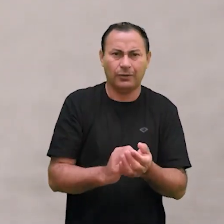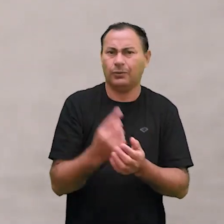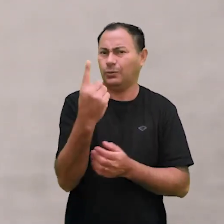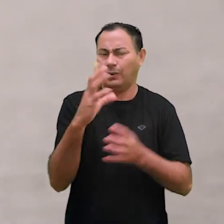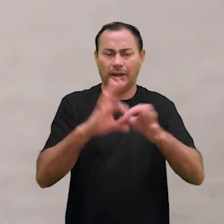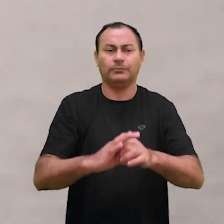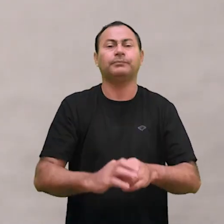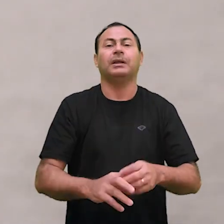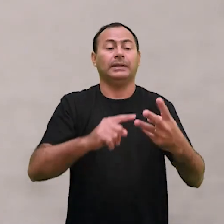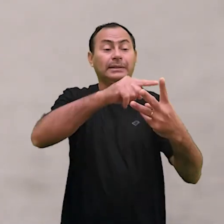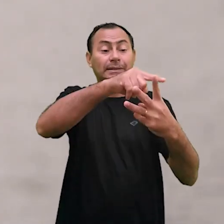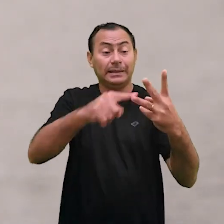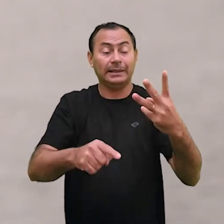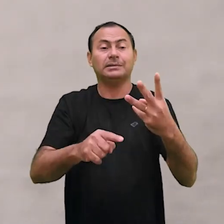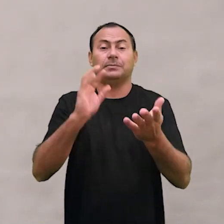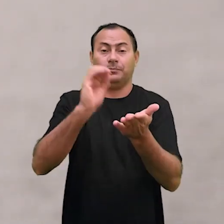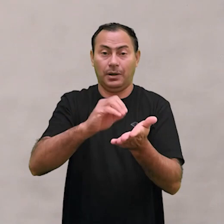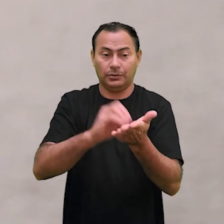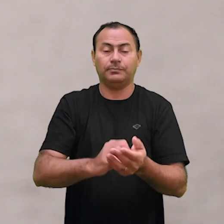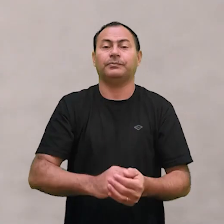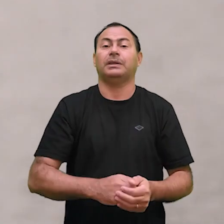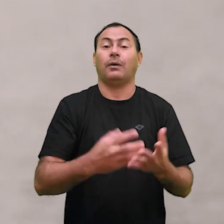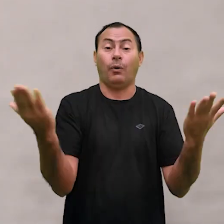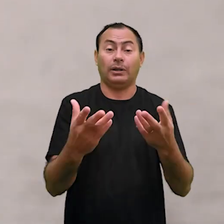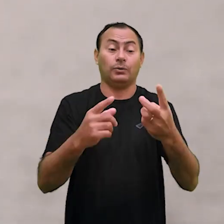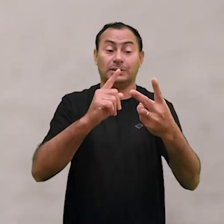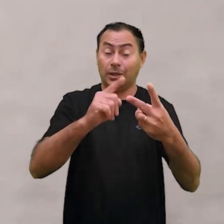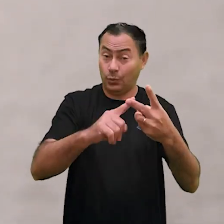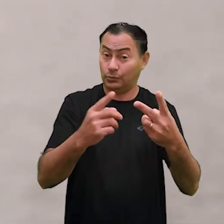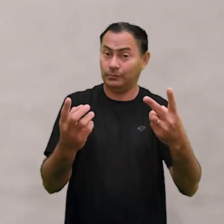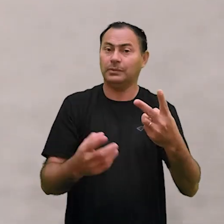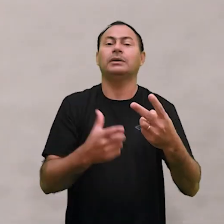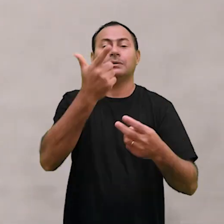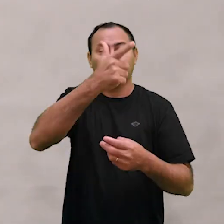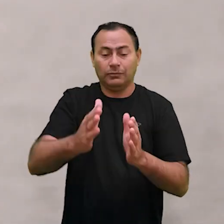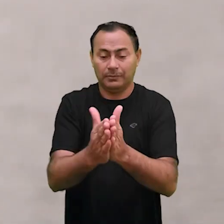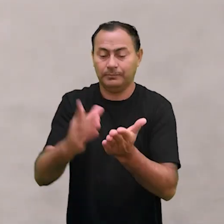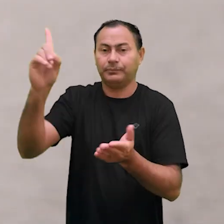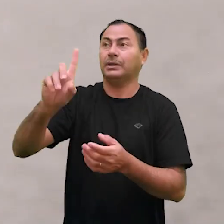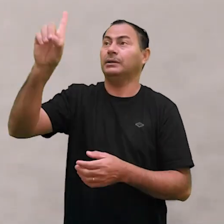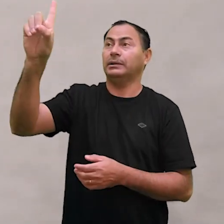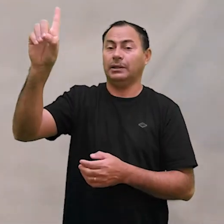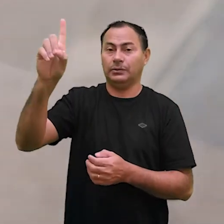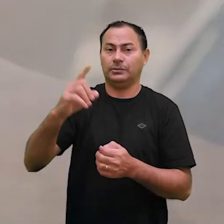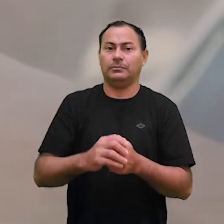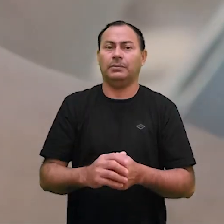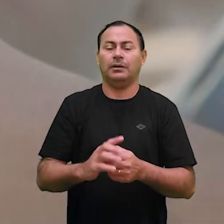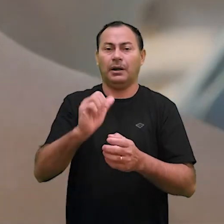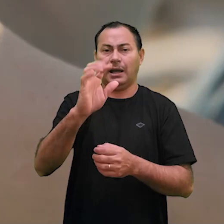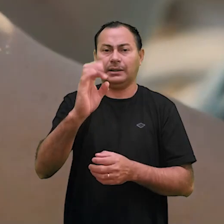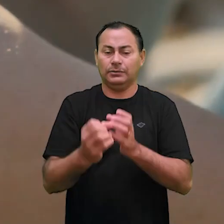está faltando só um elo. Há 3 elos faltando e esse é o segundo deles. Mais uma vez a Bíblia